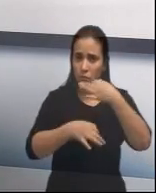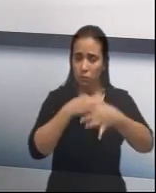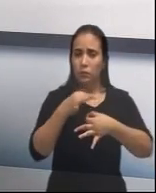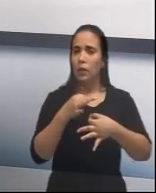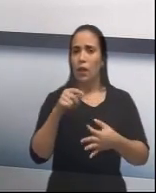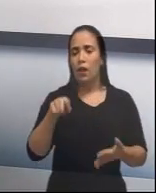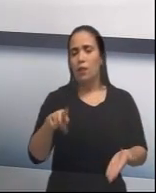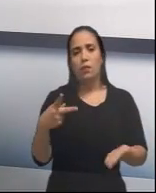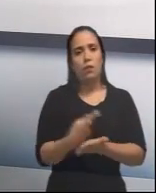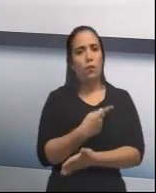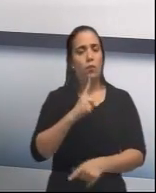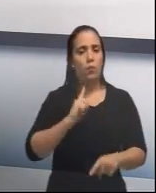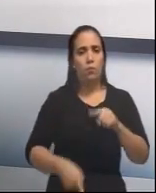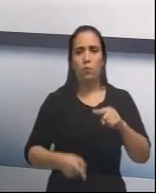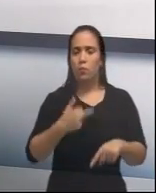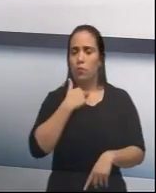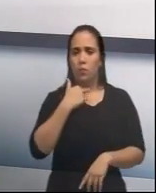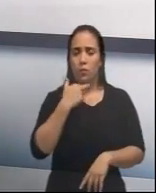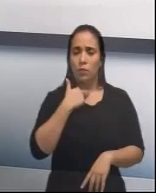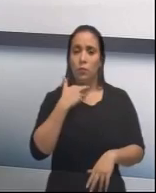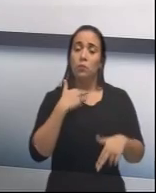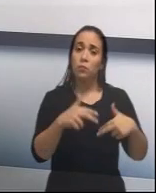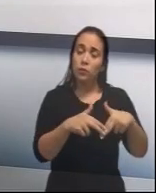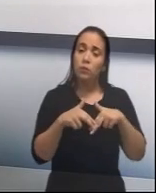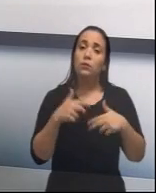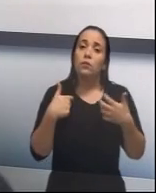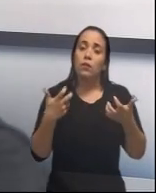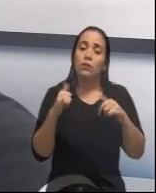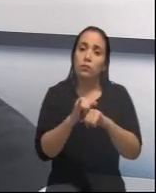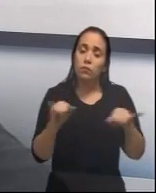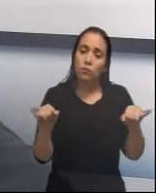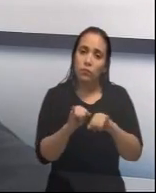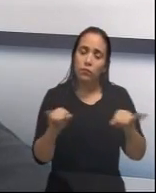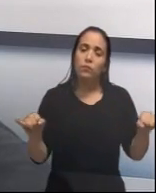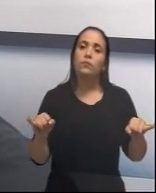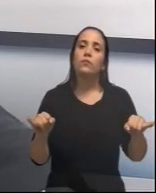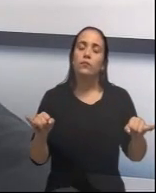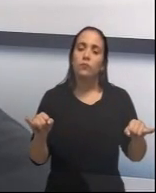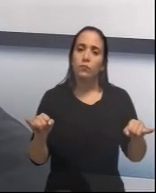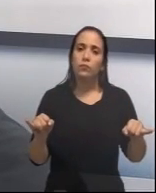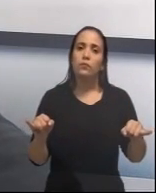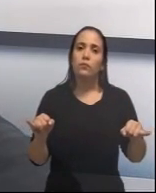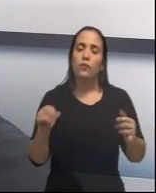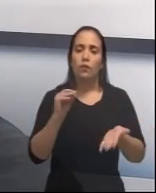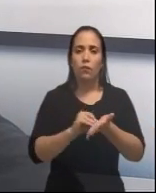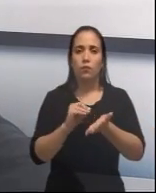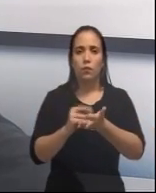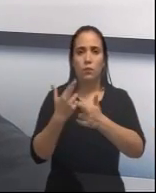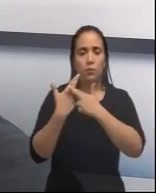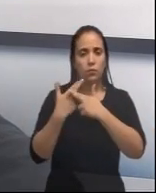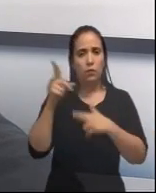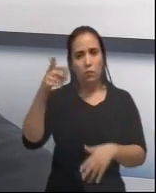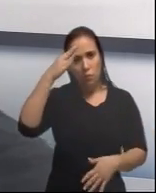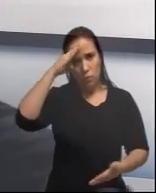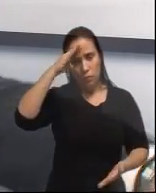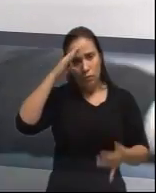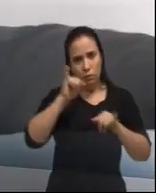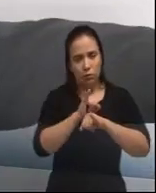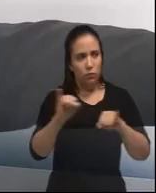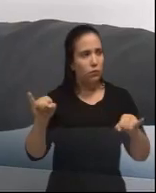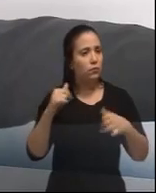não acontecem. Não pode mais. Não podem acontecer. Então, eu estou querendo dizer uma loucura, que é dito de forma irresponsável do Bolsonaro, como essa, sem dúvida.